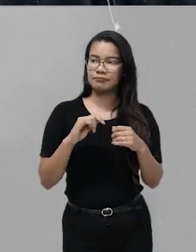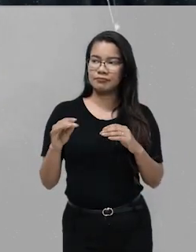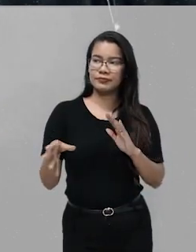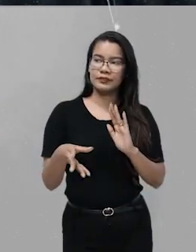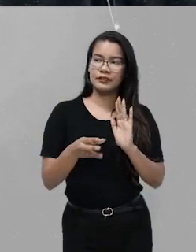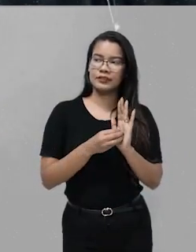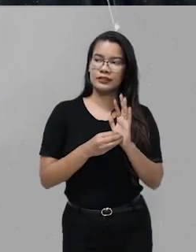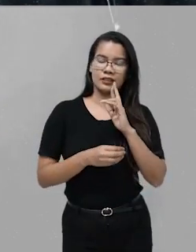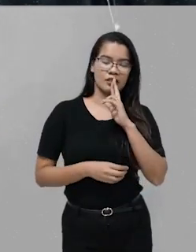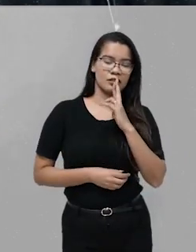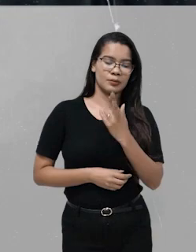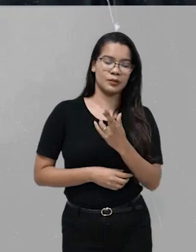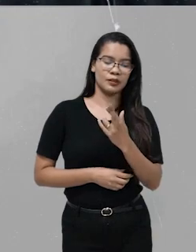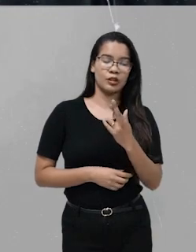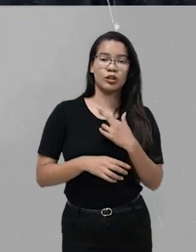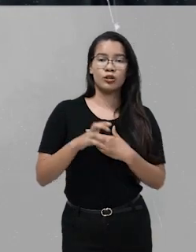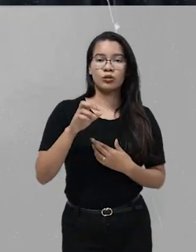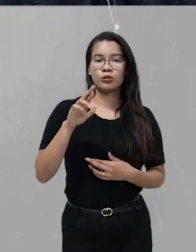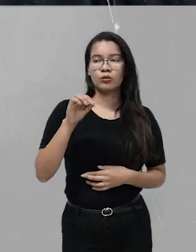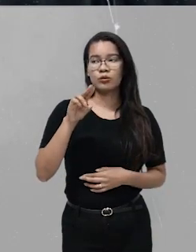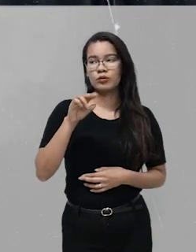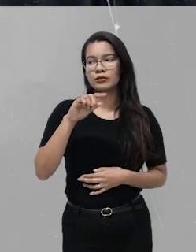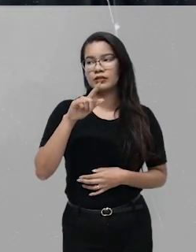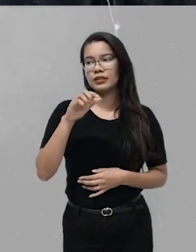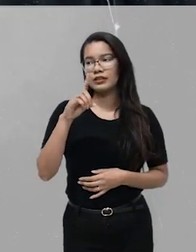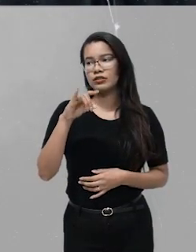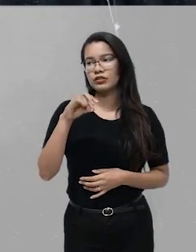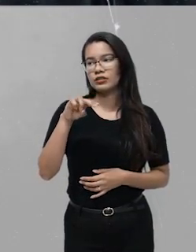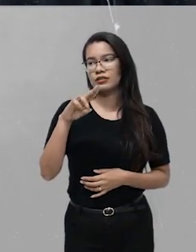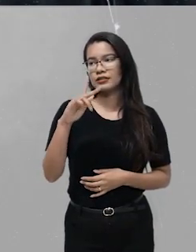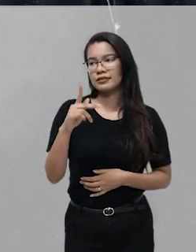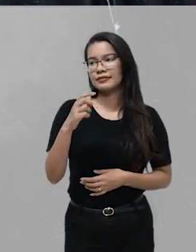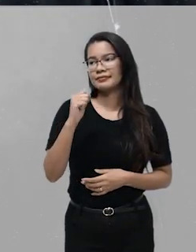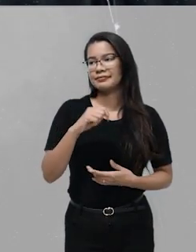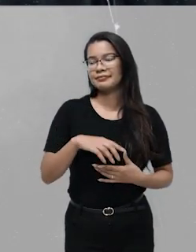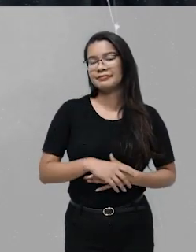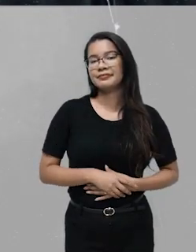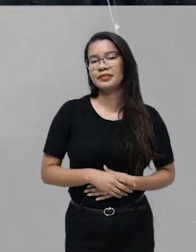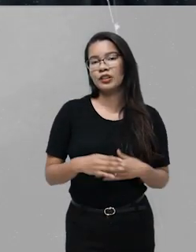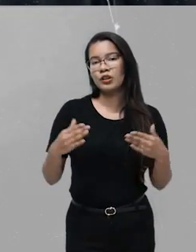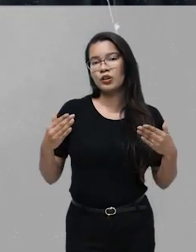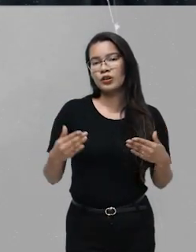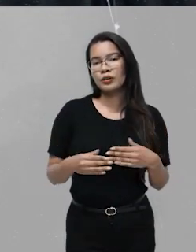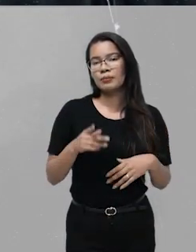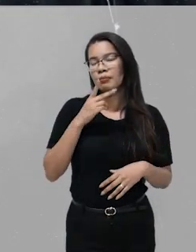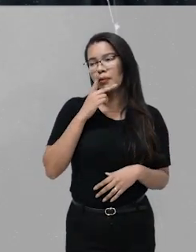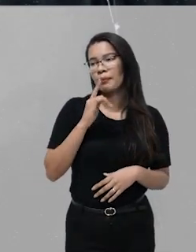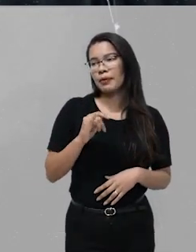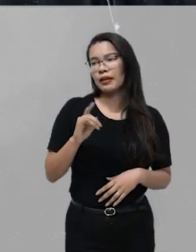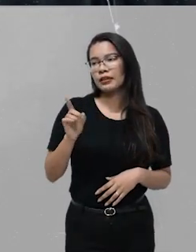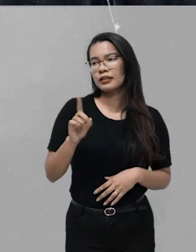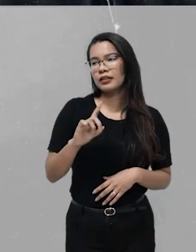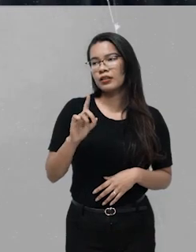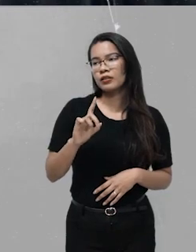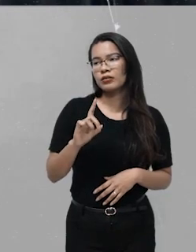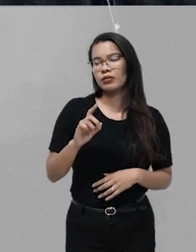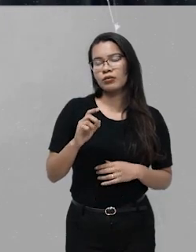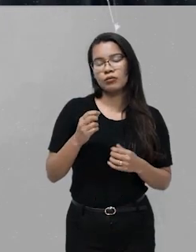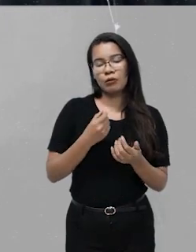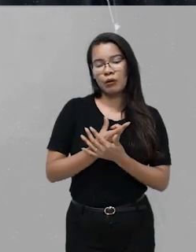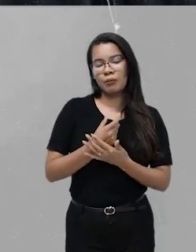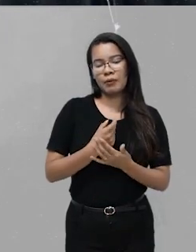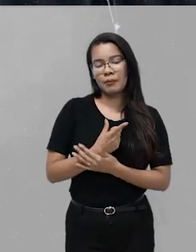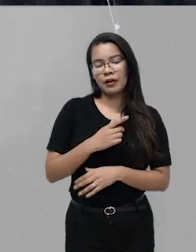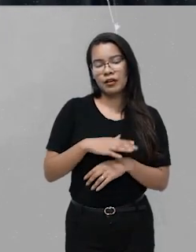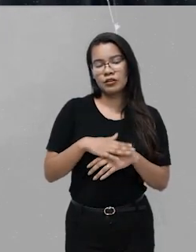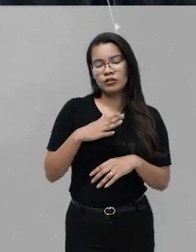entretenimento para responder a cruzadinha. Meu pai comprava ali o jornal e eu fazia isso, né? Hoje papai não está mais conosco, não compra mais